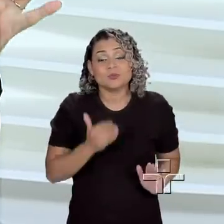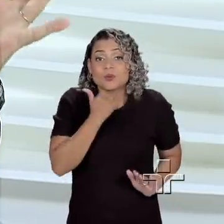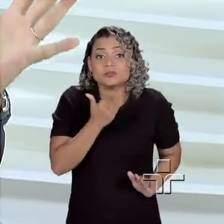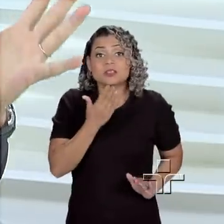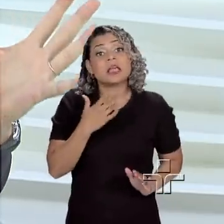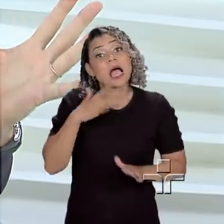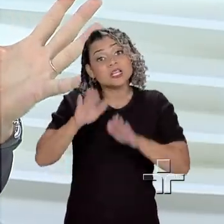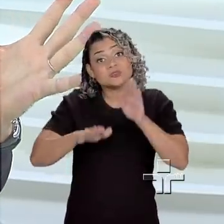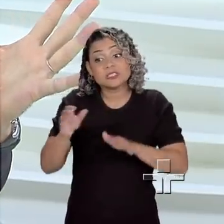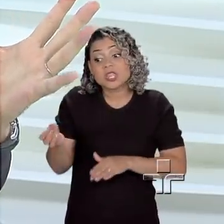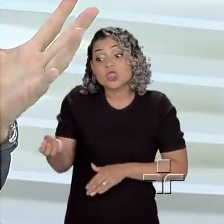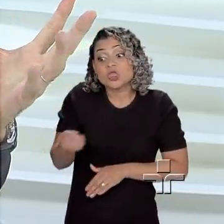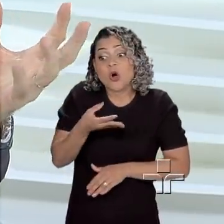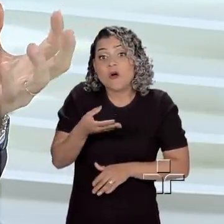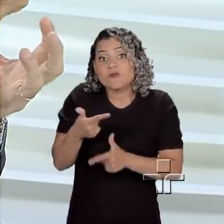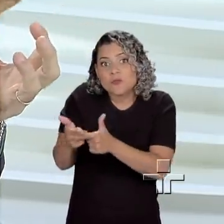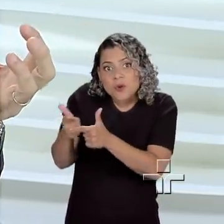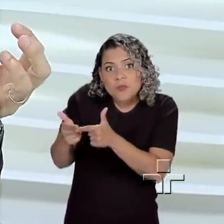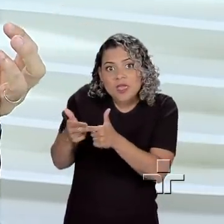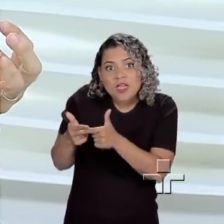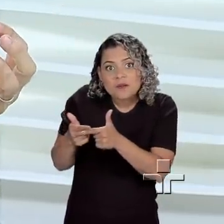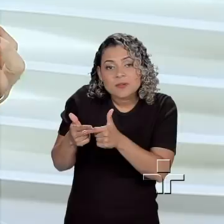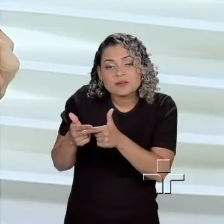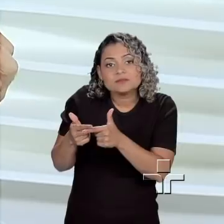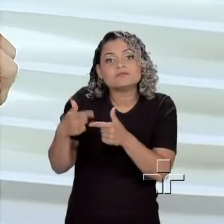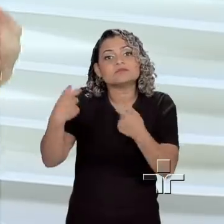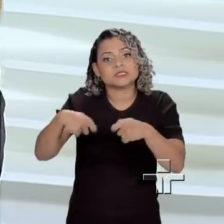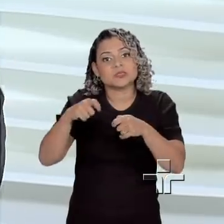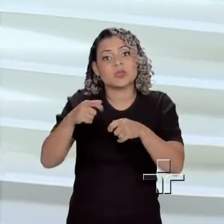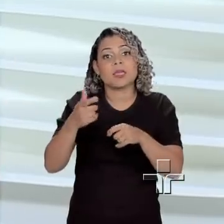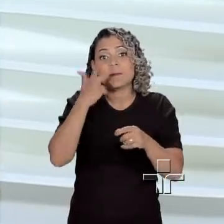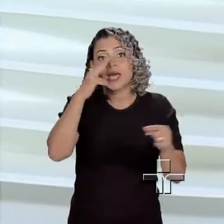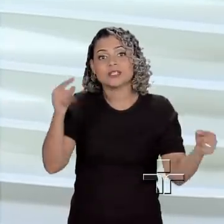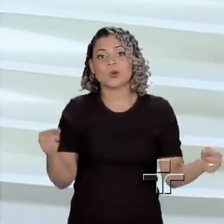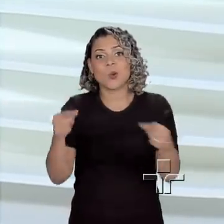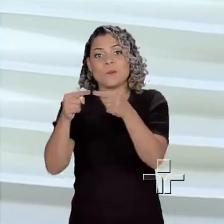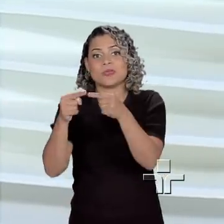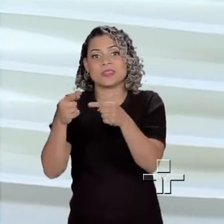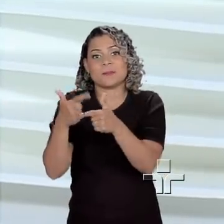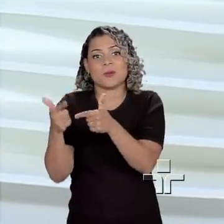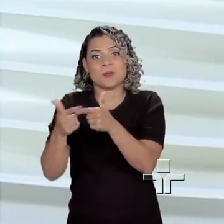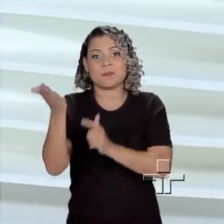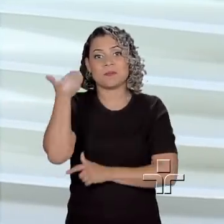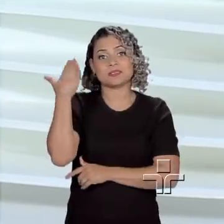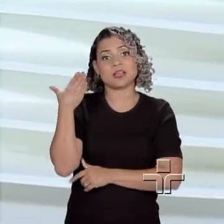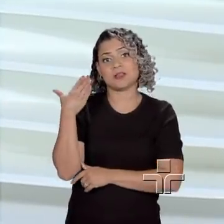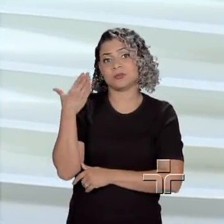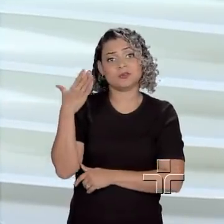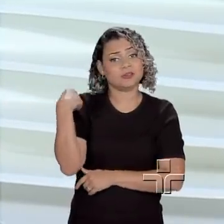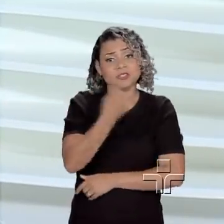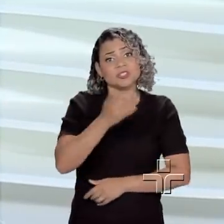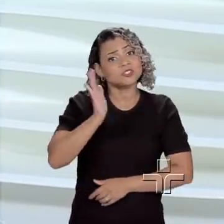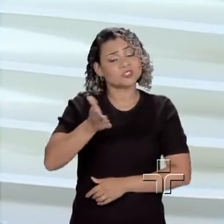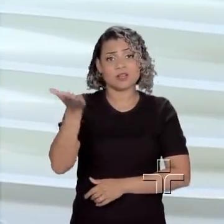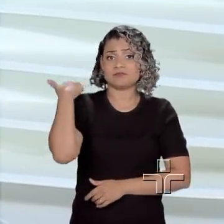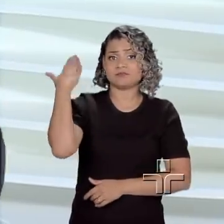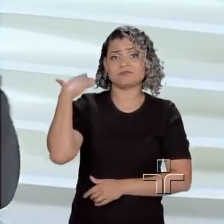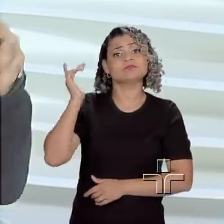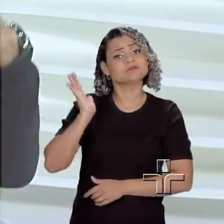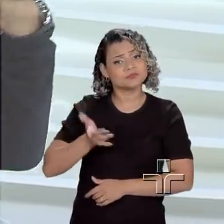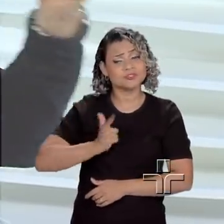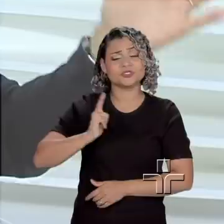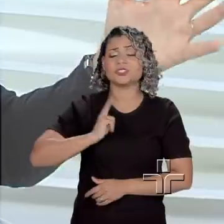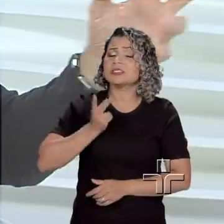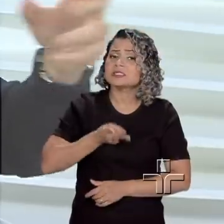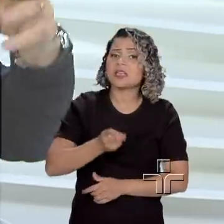dessa novidade dos problemas remete a problemas que nós, humanidade, enfrentamos desde o começo. Tá, que estão ali,